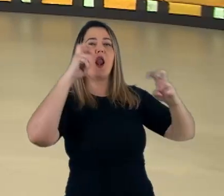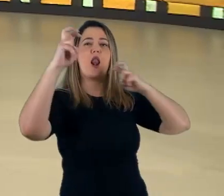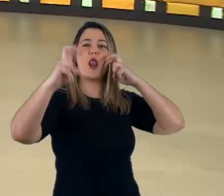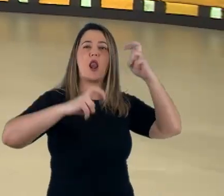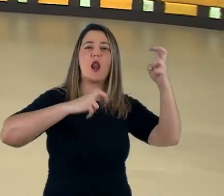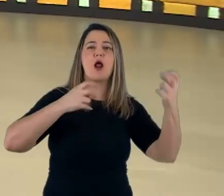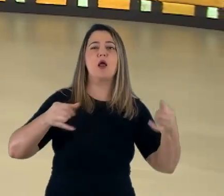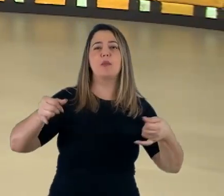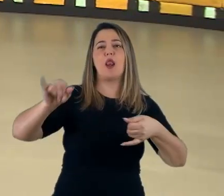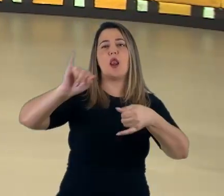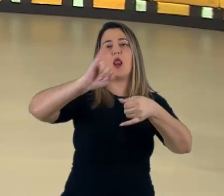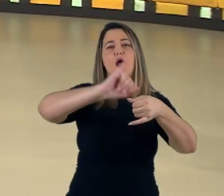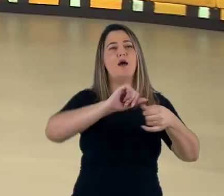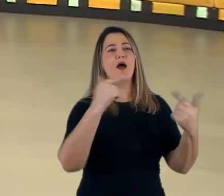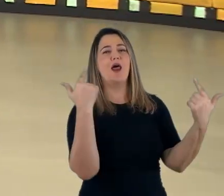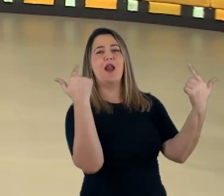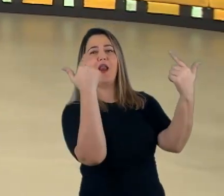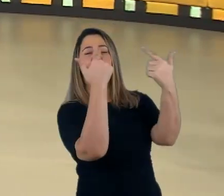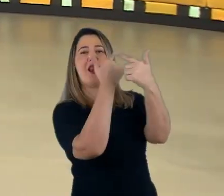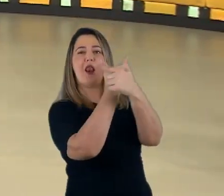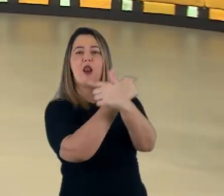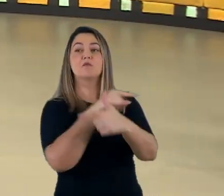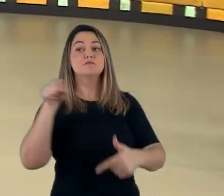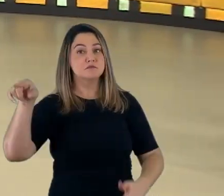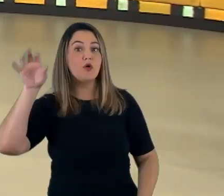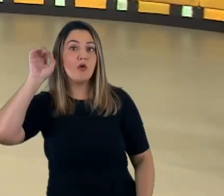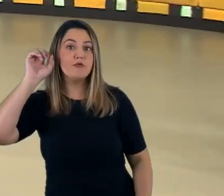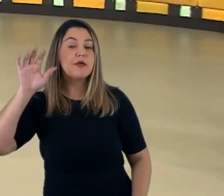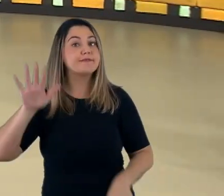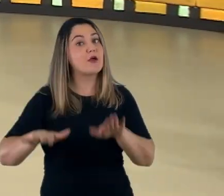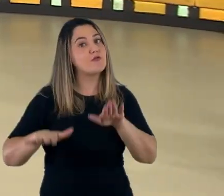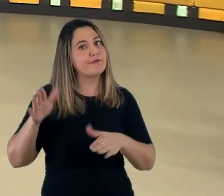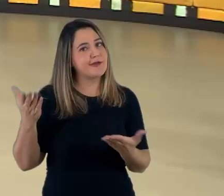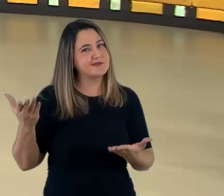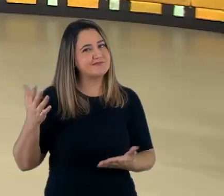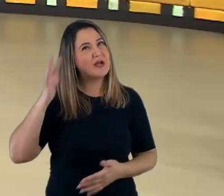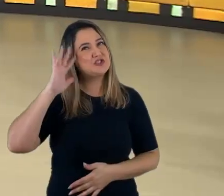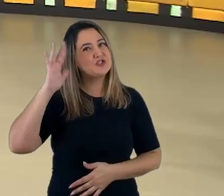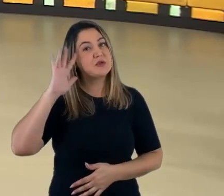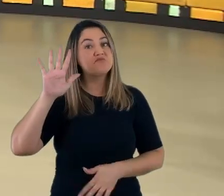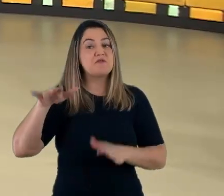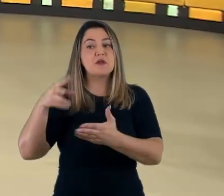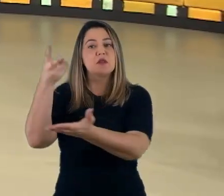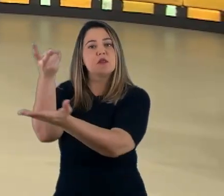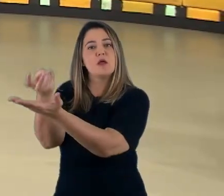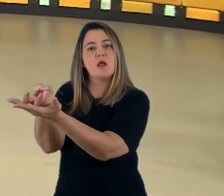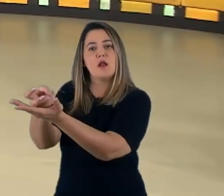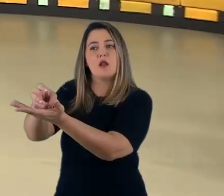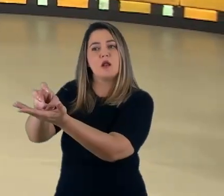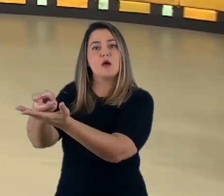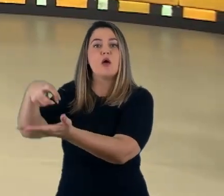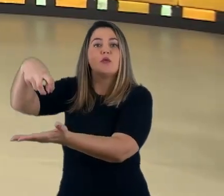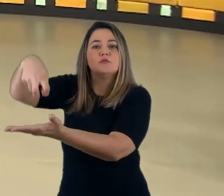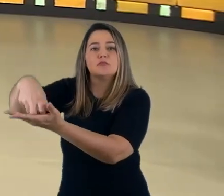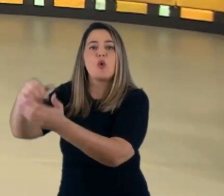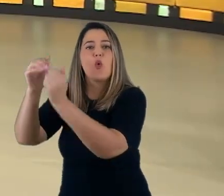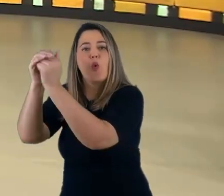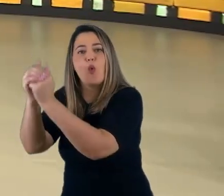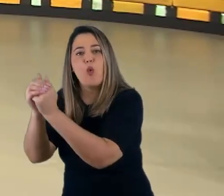das gargalhadas. E quem sabe Daniel, não conseguindo dormir, estava orando, porque o Espírito